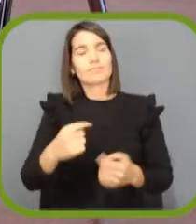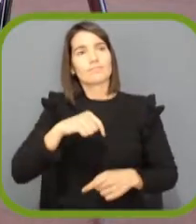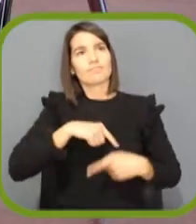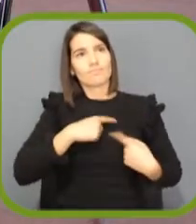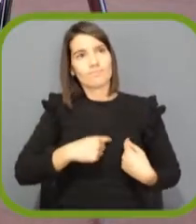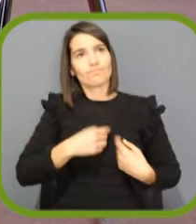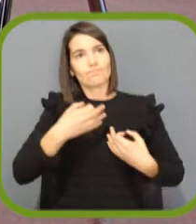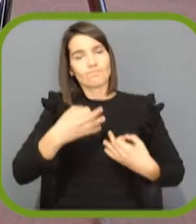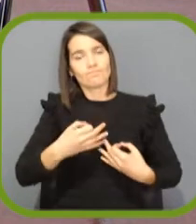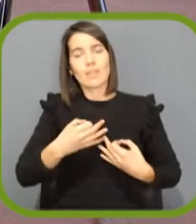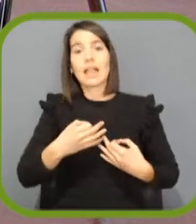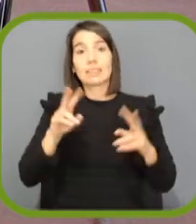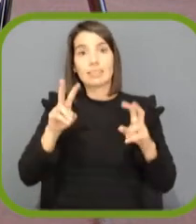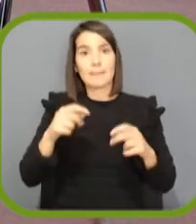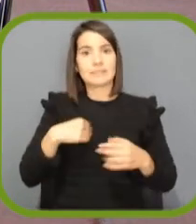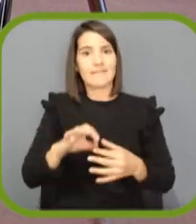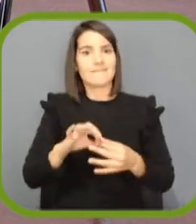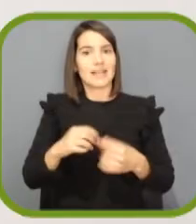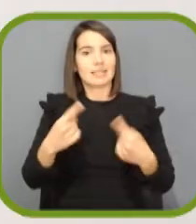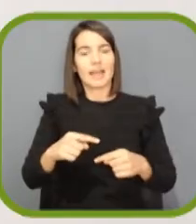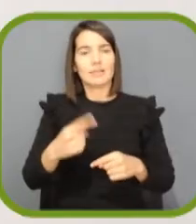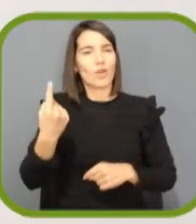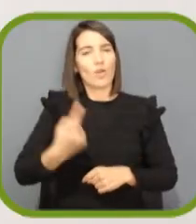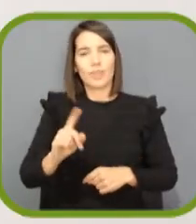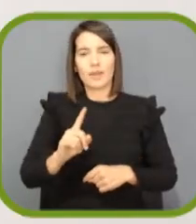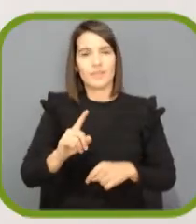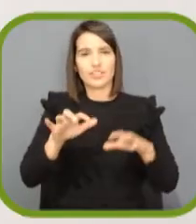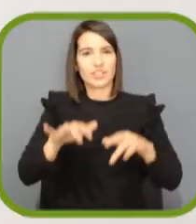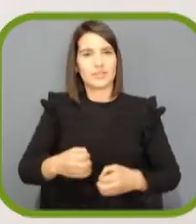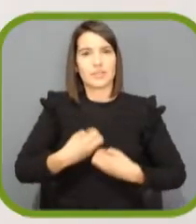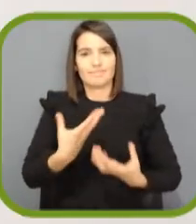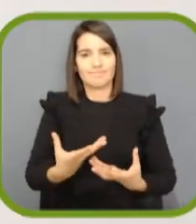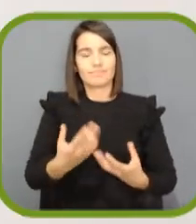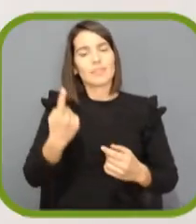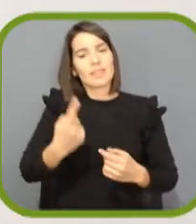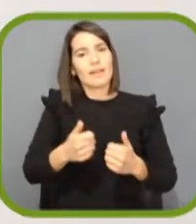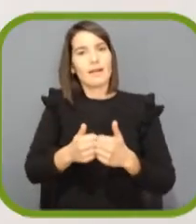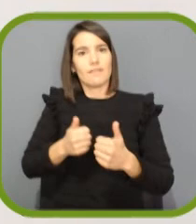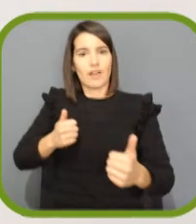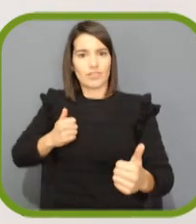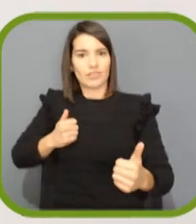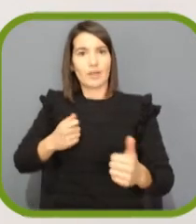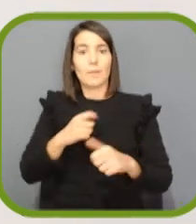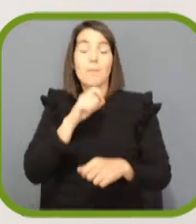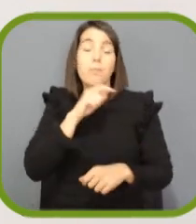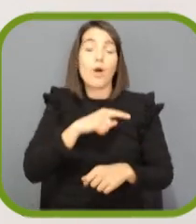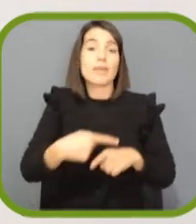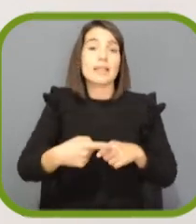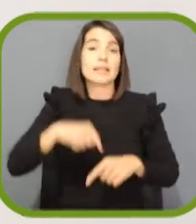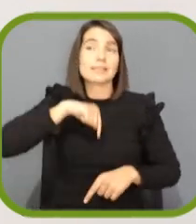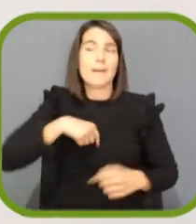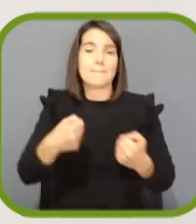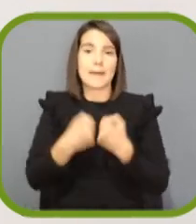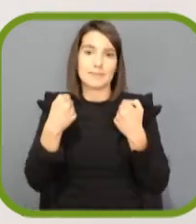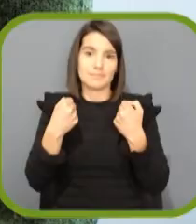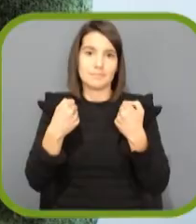obriga o jornalista a não escrever sobre temas nos quais está envolvido. Eu acho que a pessoa se deve afastar de potenciais conflitos de